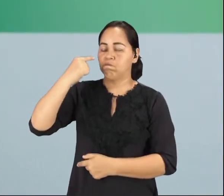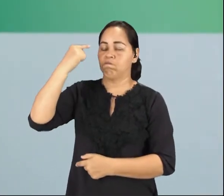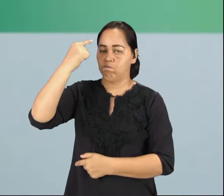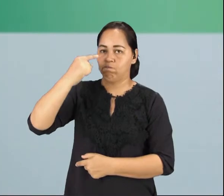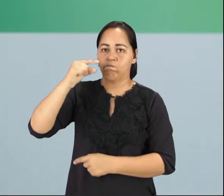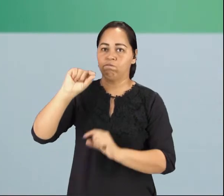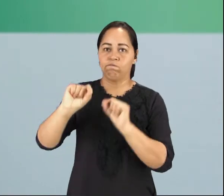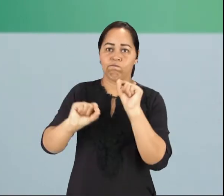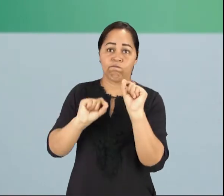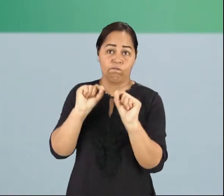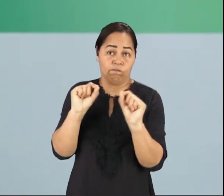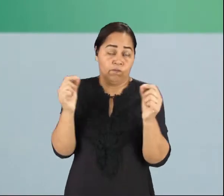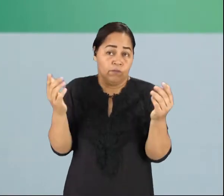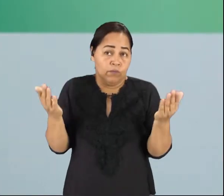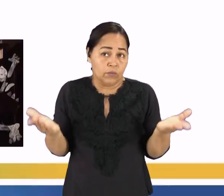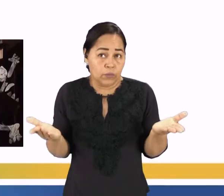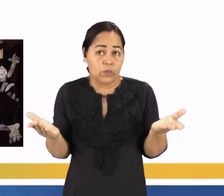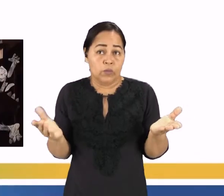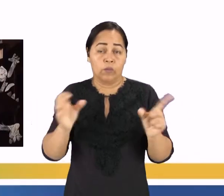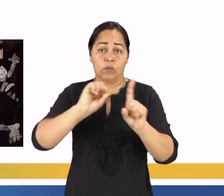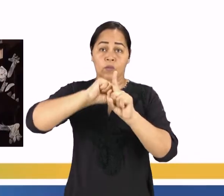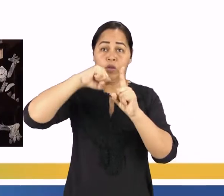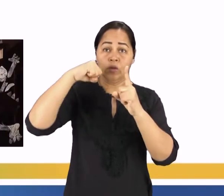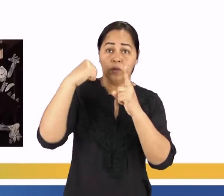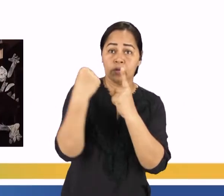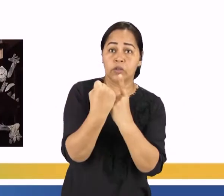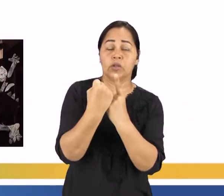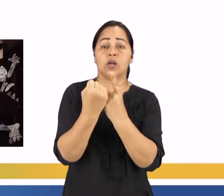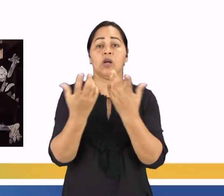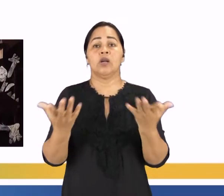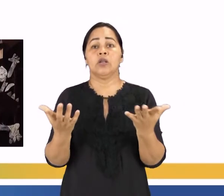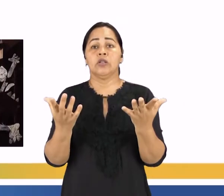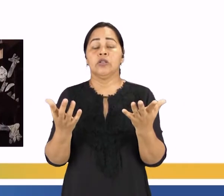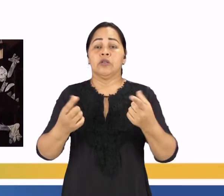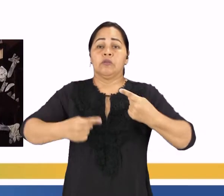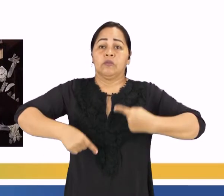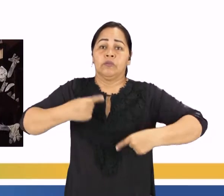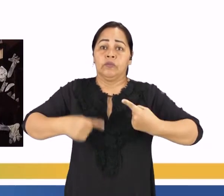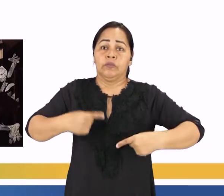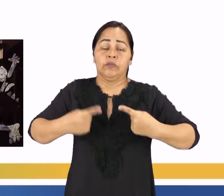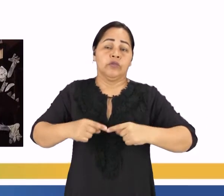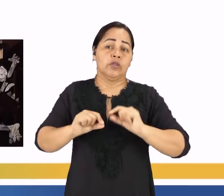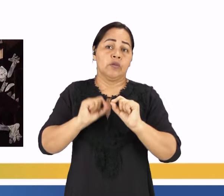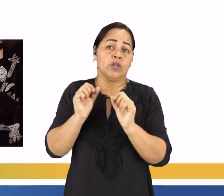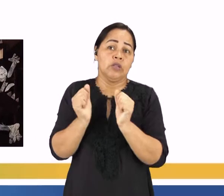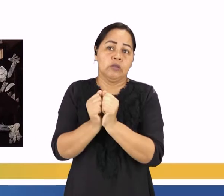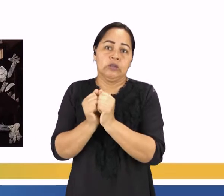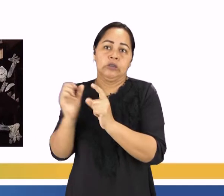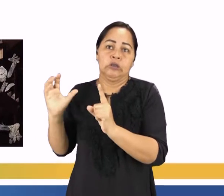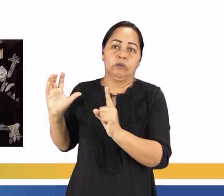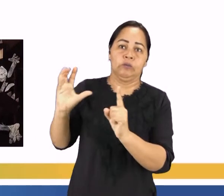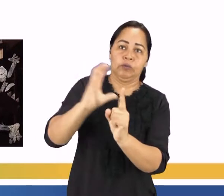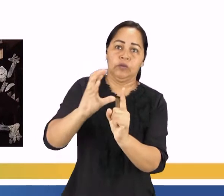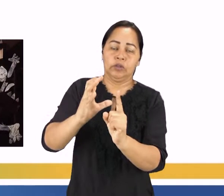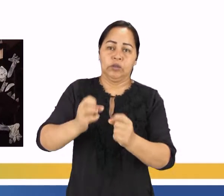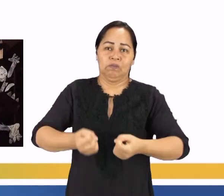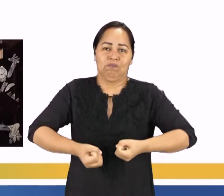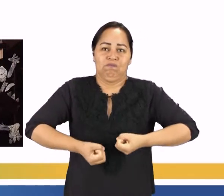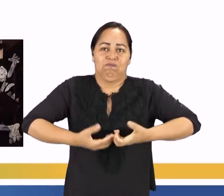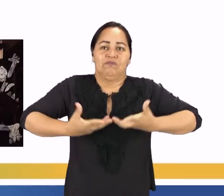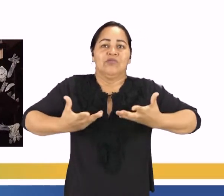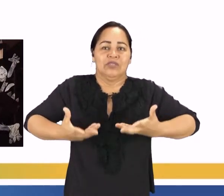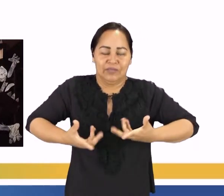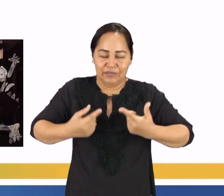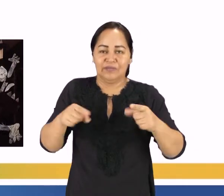com que a preocupação social, acompanhada do engajamento político partidário, influencie sua poesia. Assim,